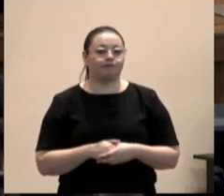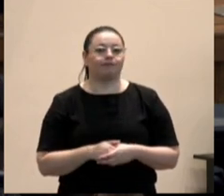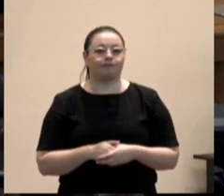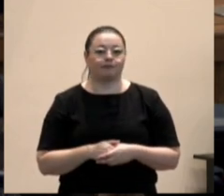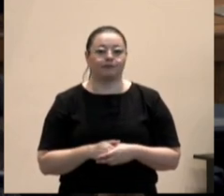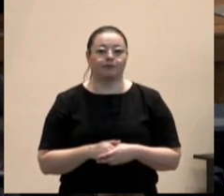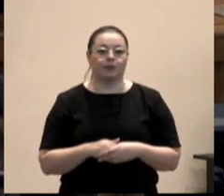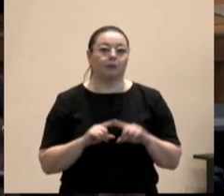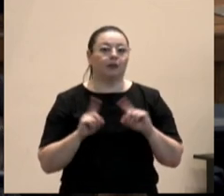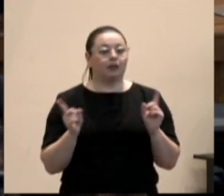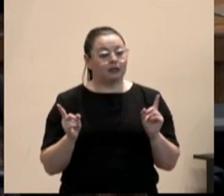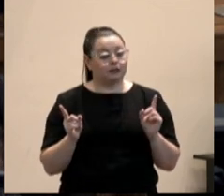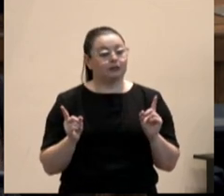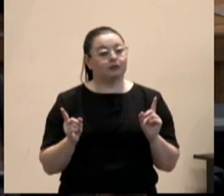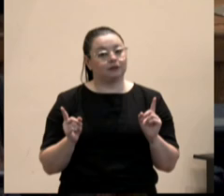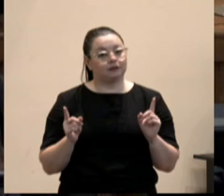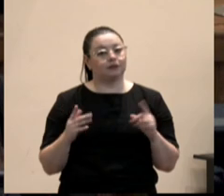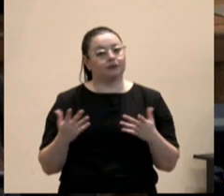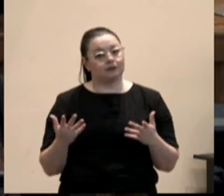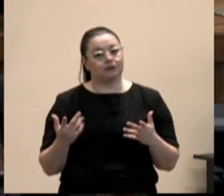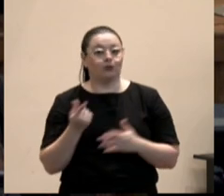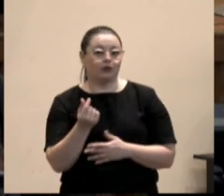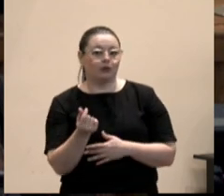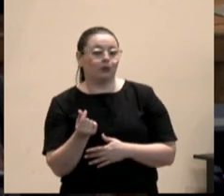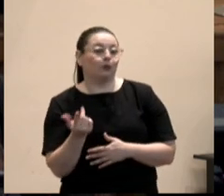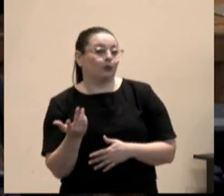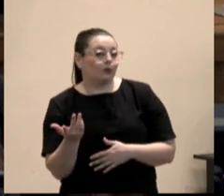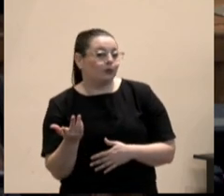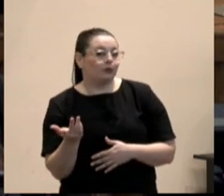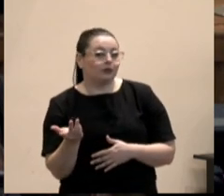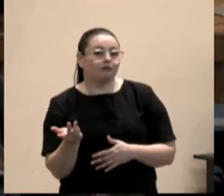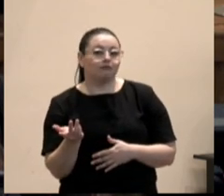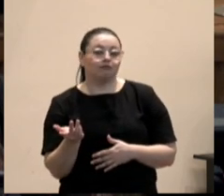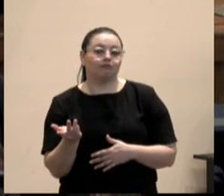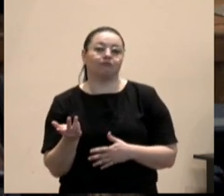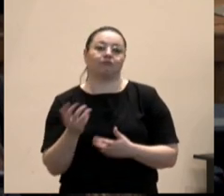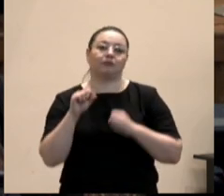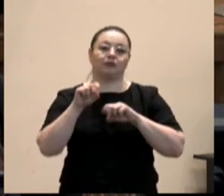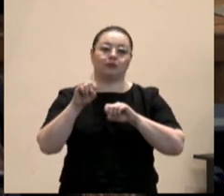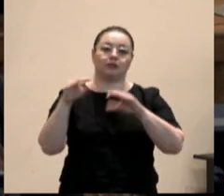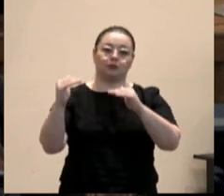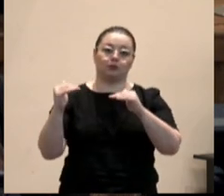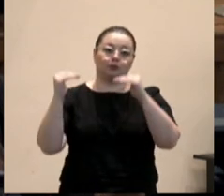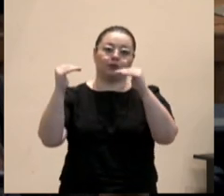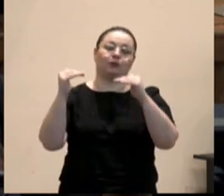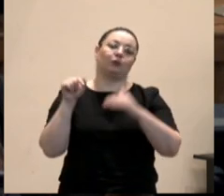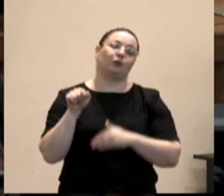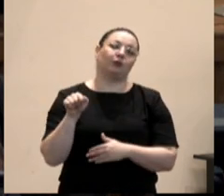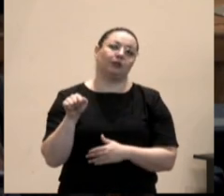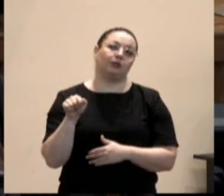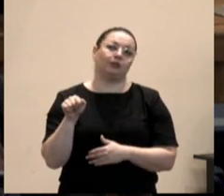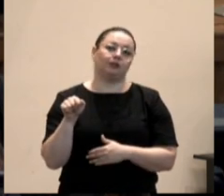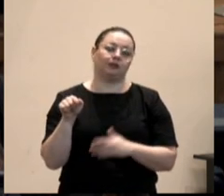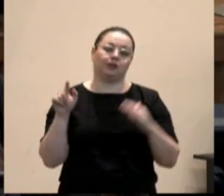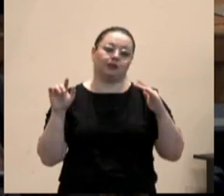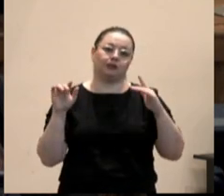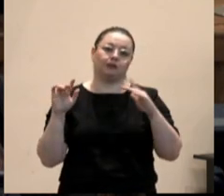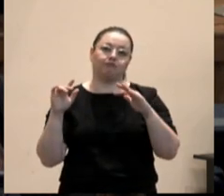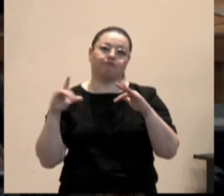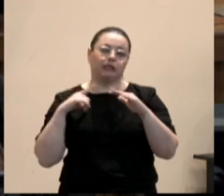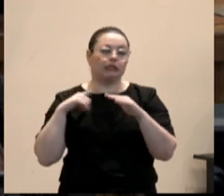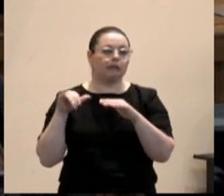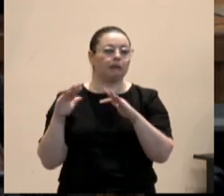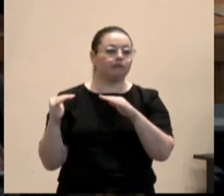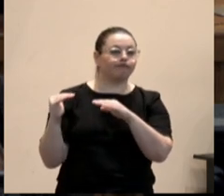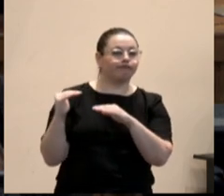qualquer modo, o valor, né, da educação superior ele é menos desigual.